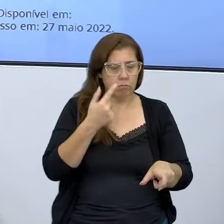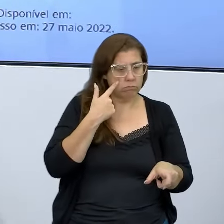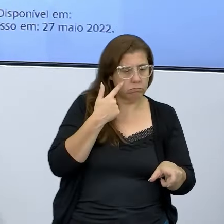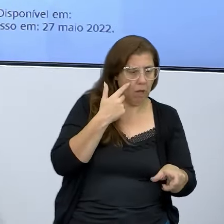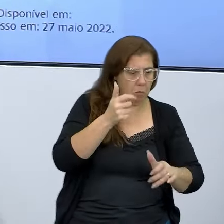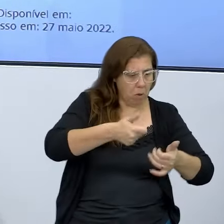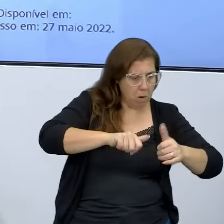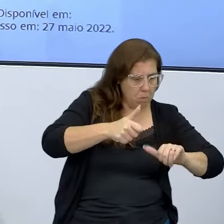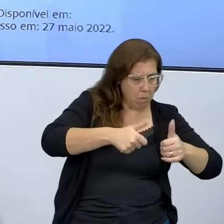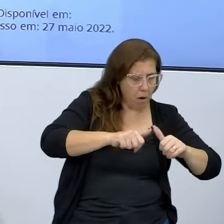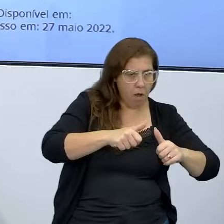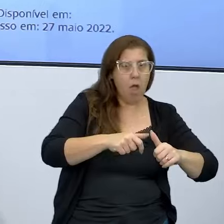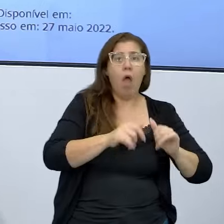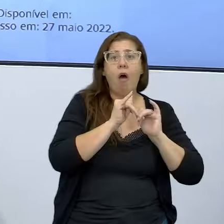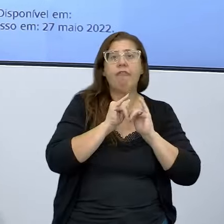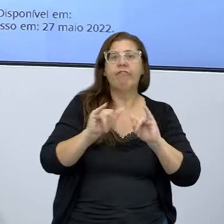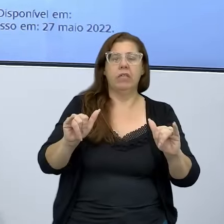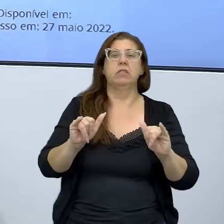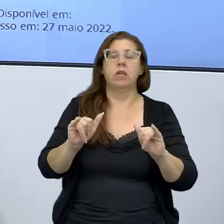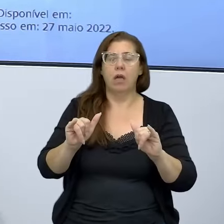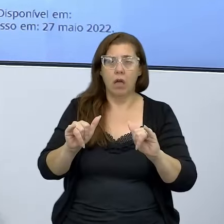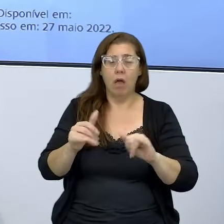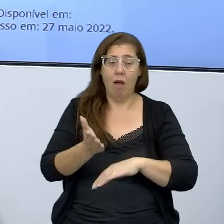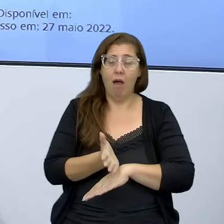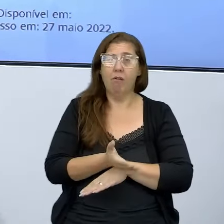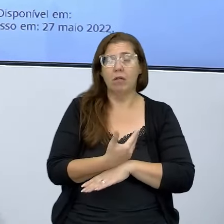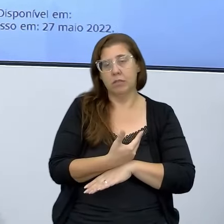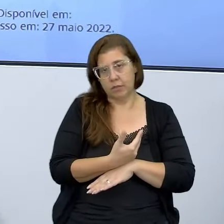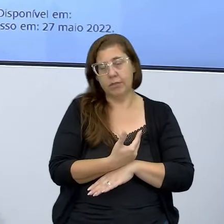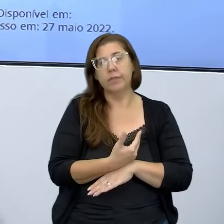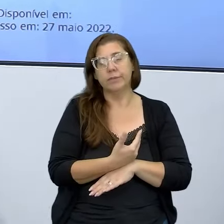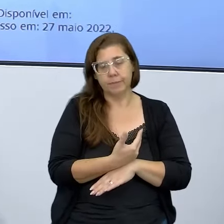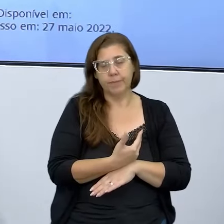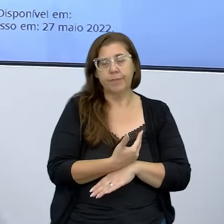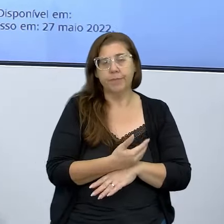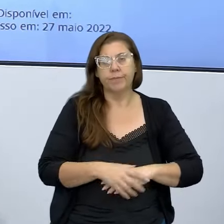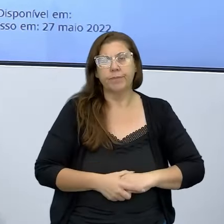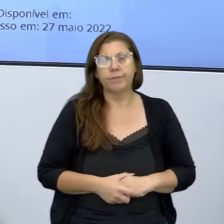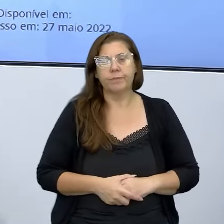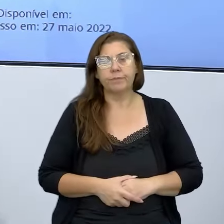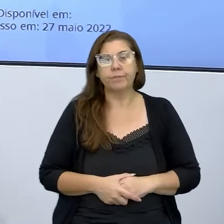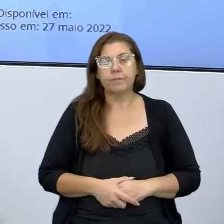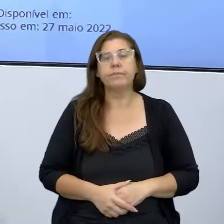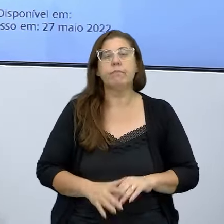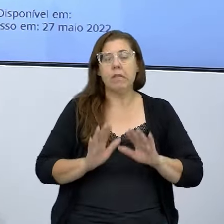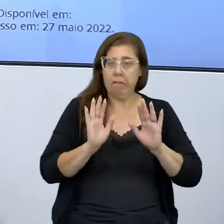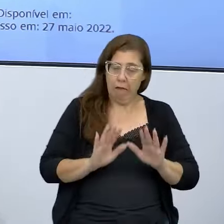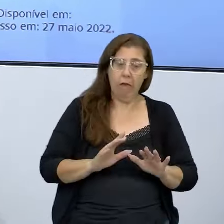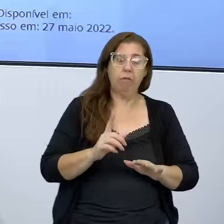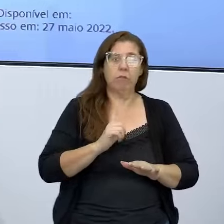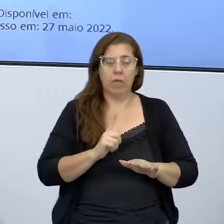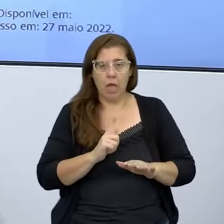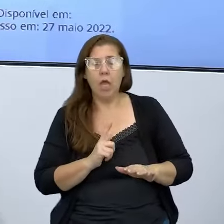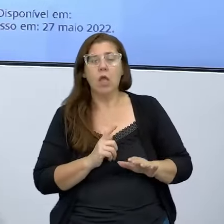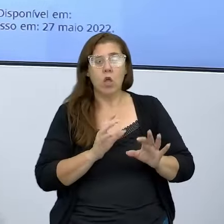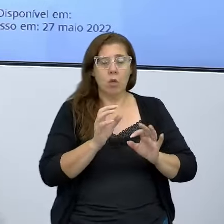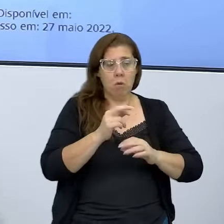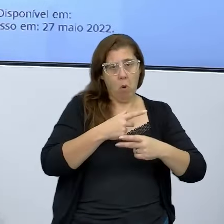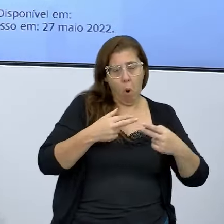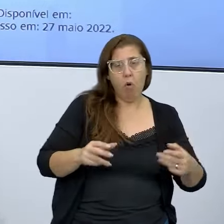analisando esses fenômenos e elas avisam muitas vezes antes que eles aconteçam. E aí são feitas medidas,